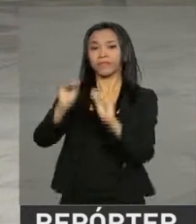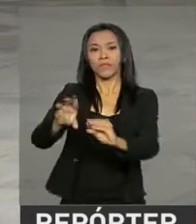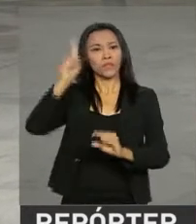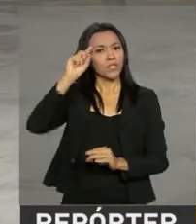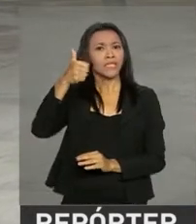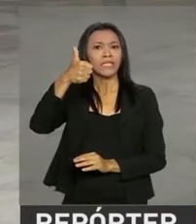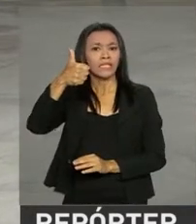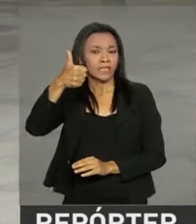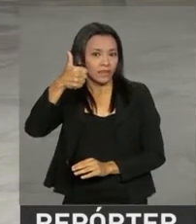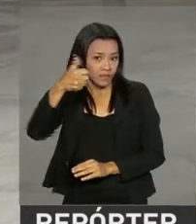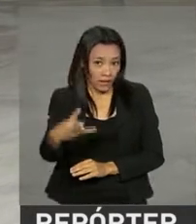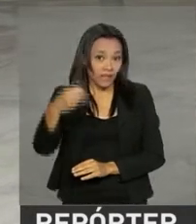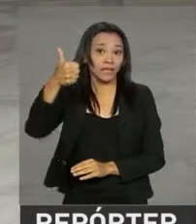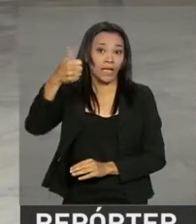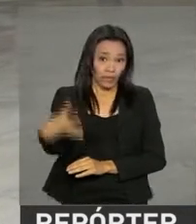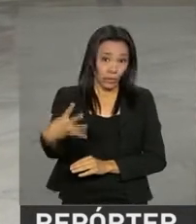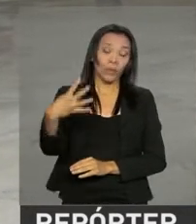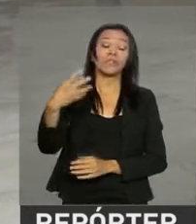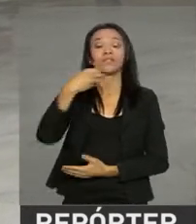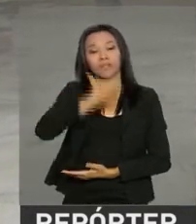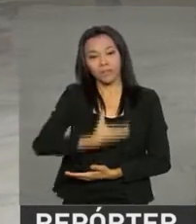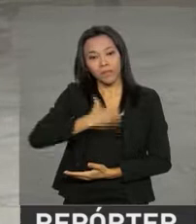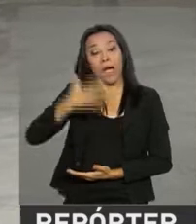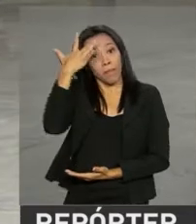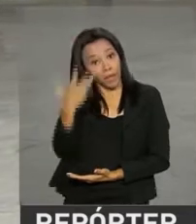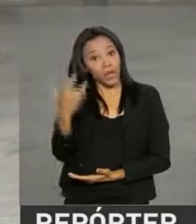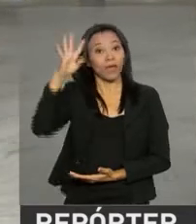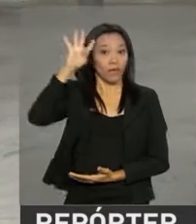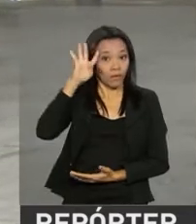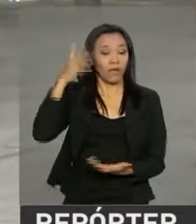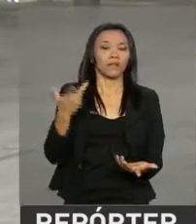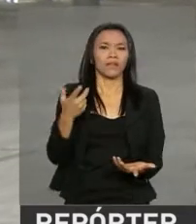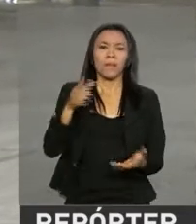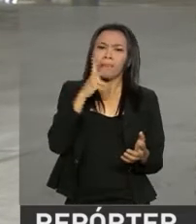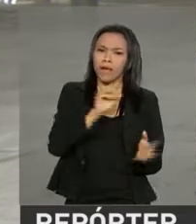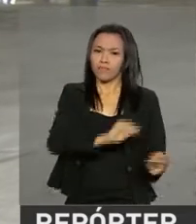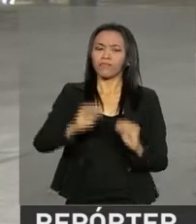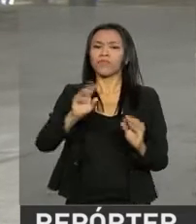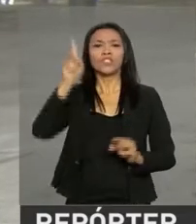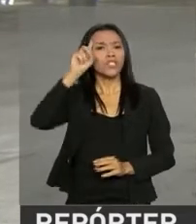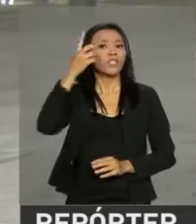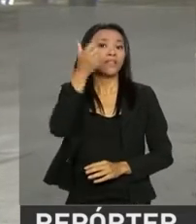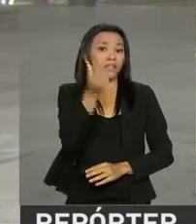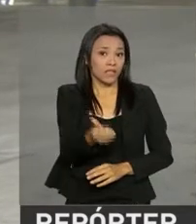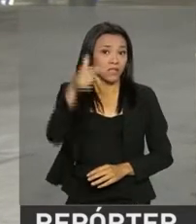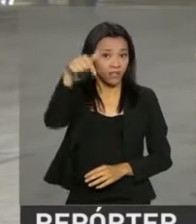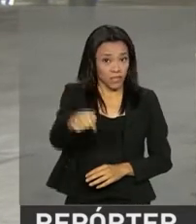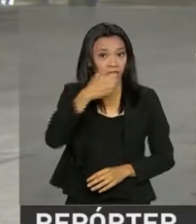14 de dezembro ou seja amanhã e quarta feira inicialmente elas iriam ocorrer nos dias 6 e 7 de